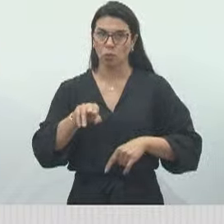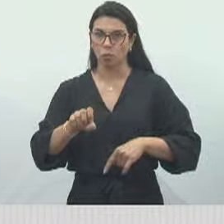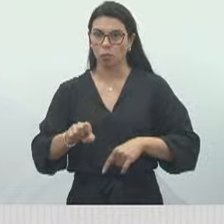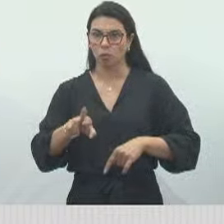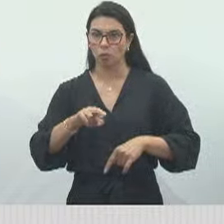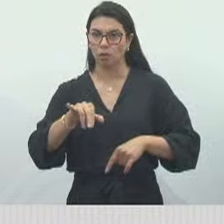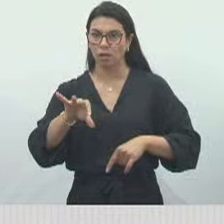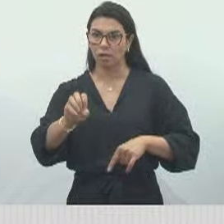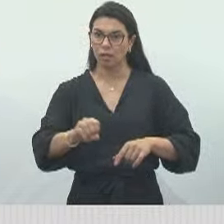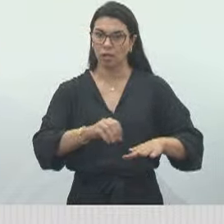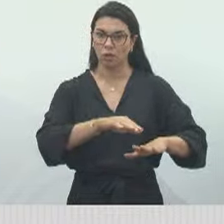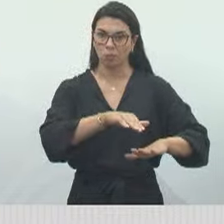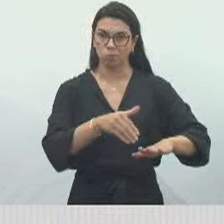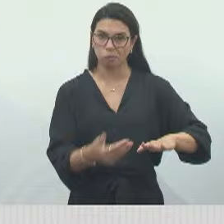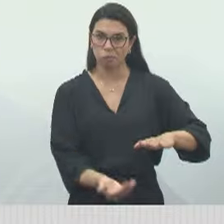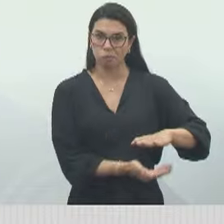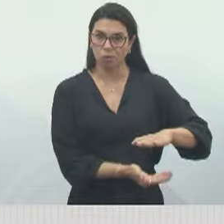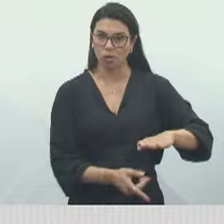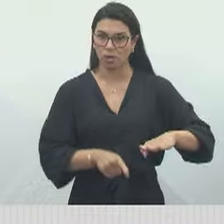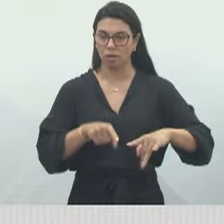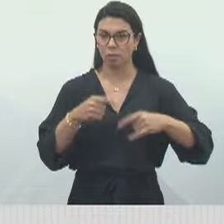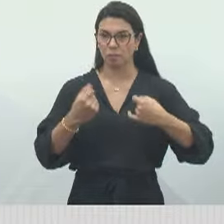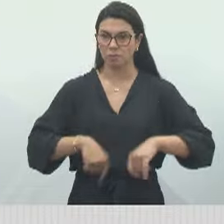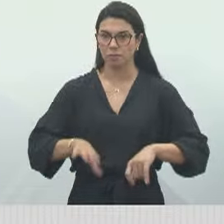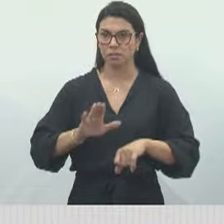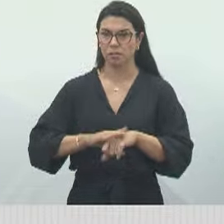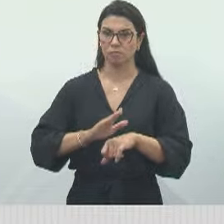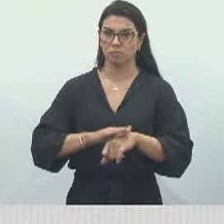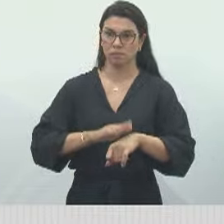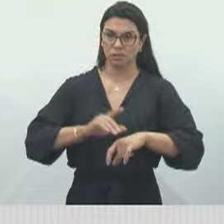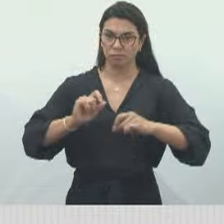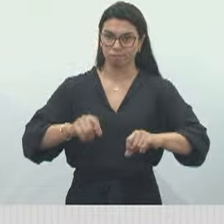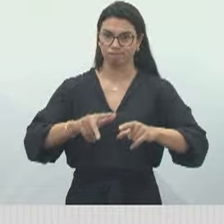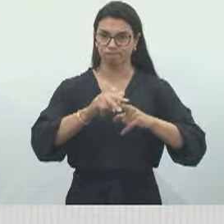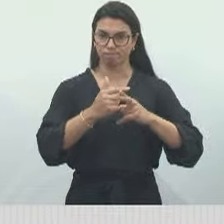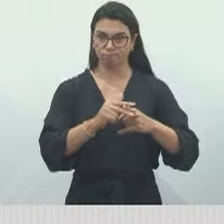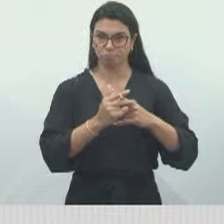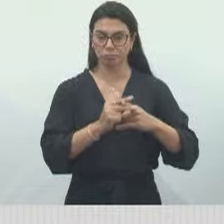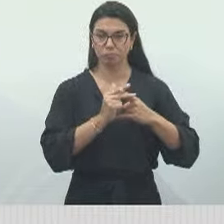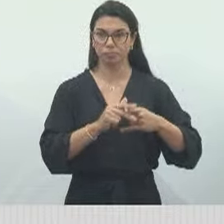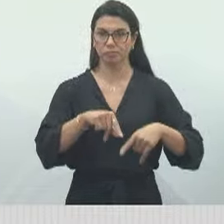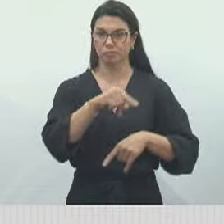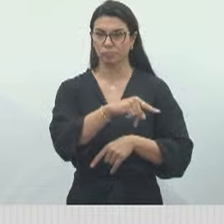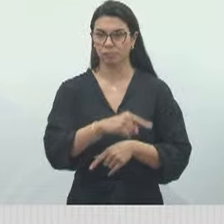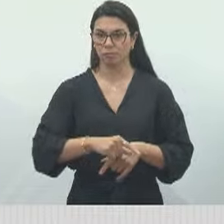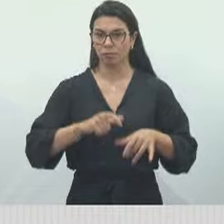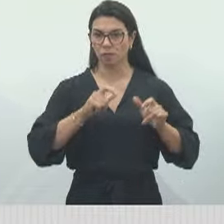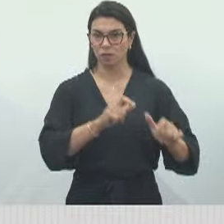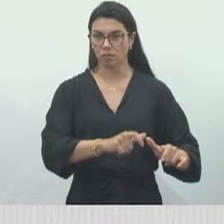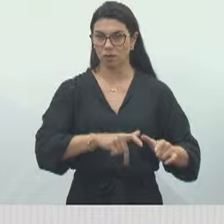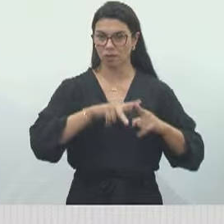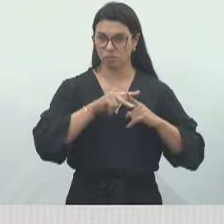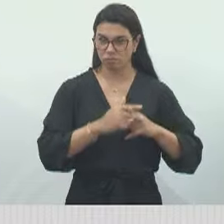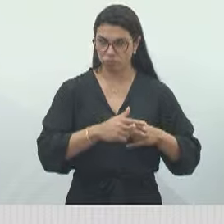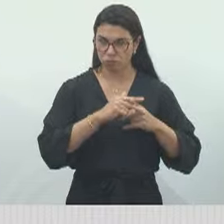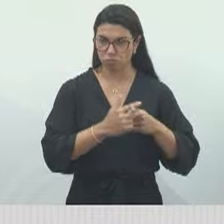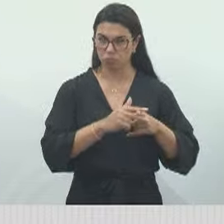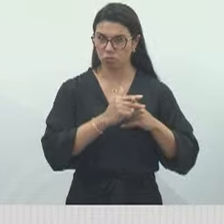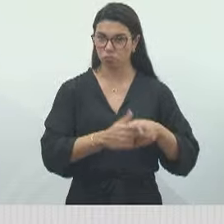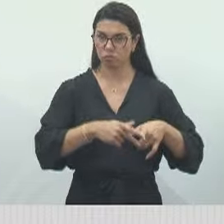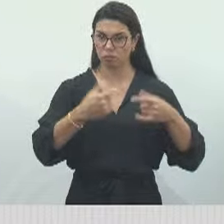afundando. Então, nós solicitamos que seja feito um sarjetão aí e a